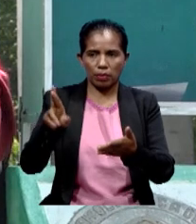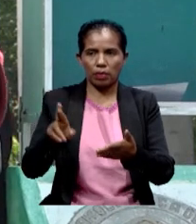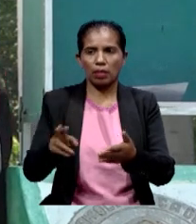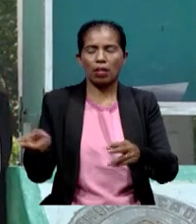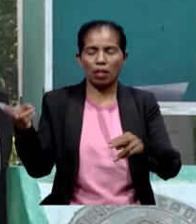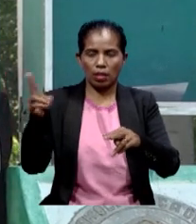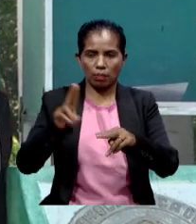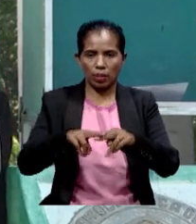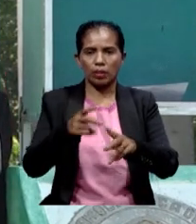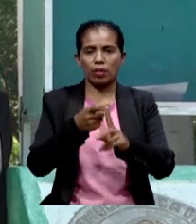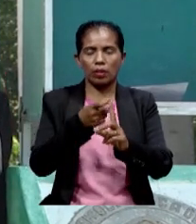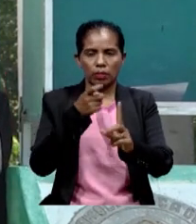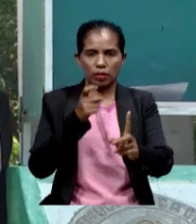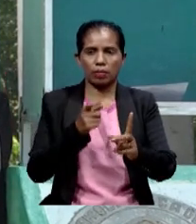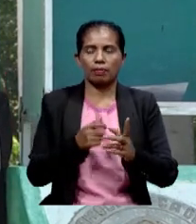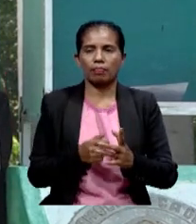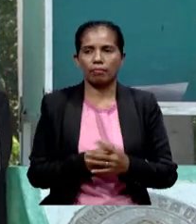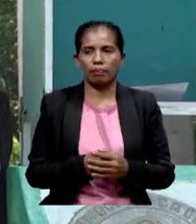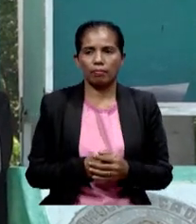aumenta a Rússia